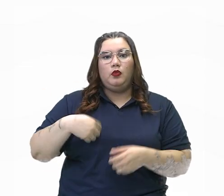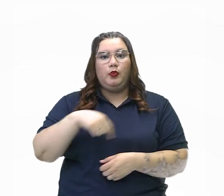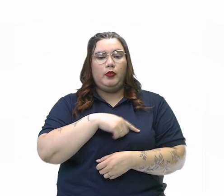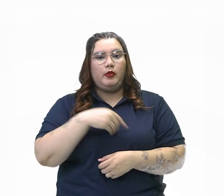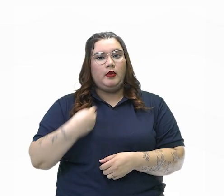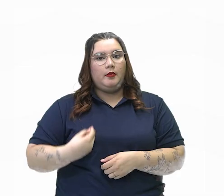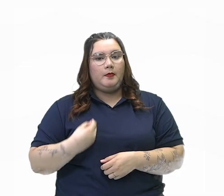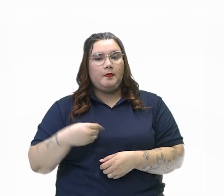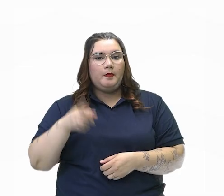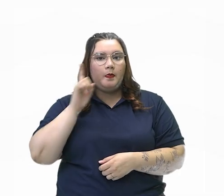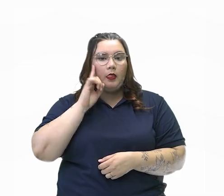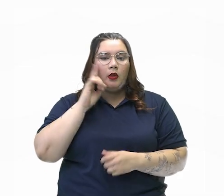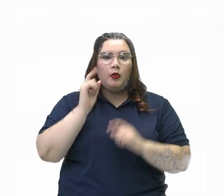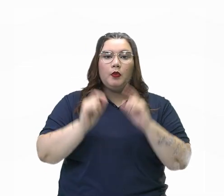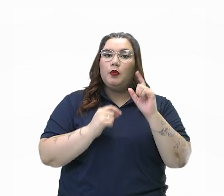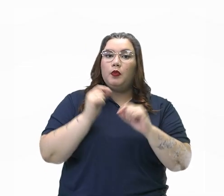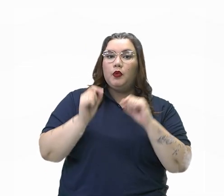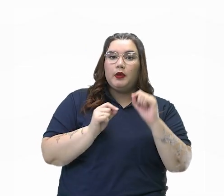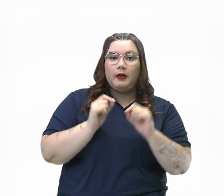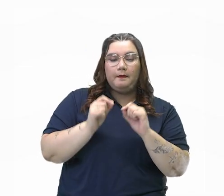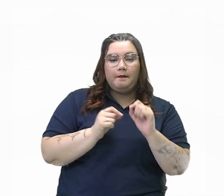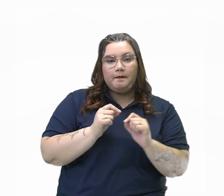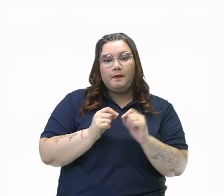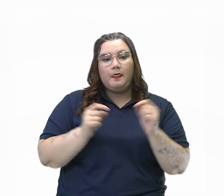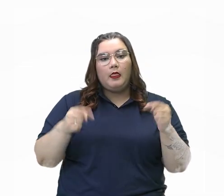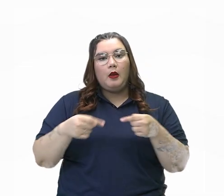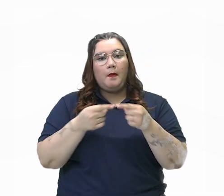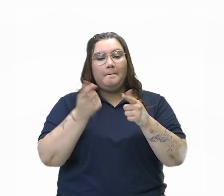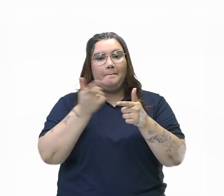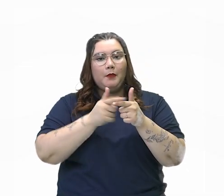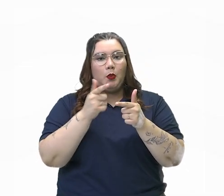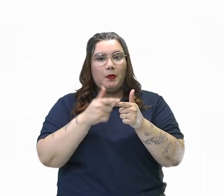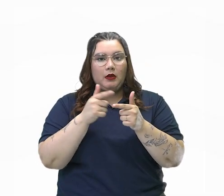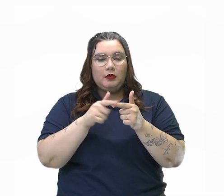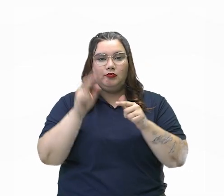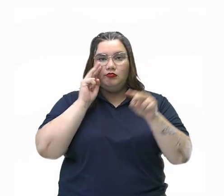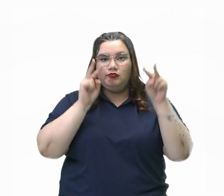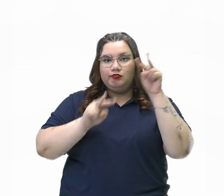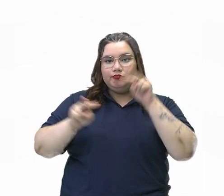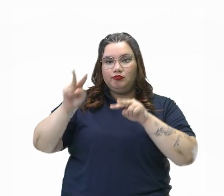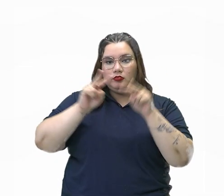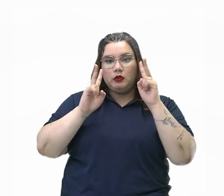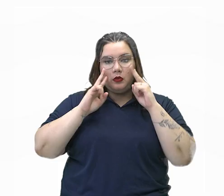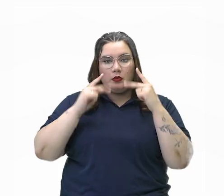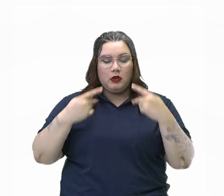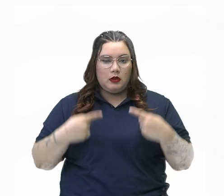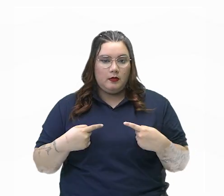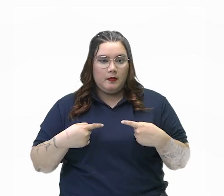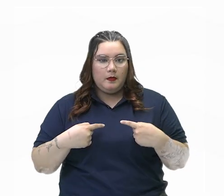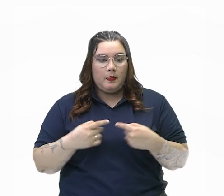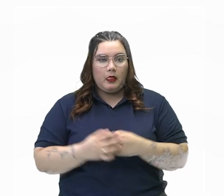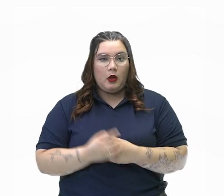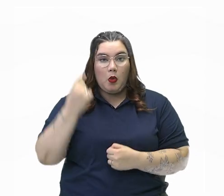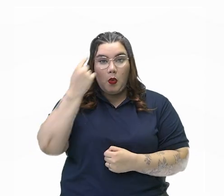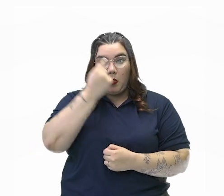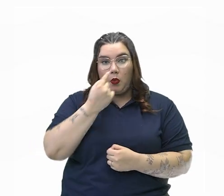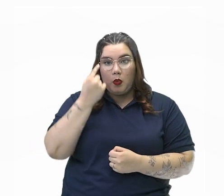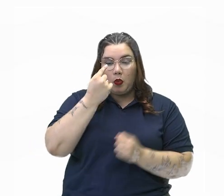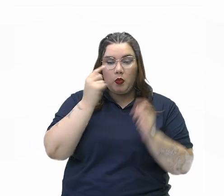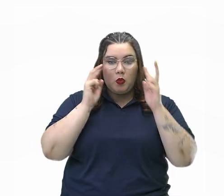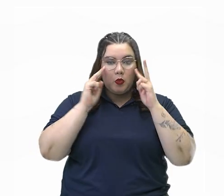cotidiana, que é exatamente os problemas da visão humana. O olho